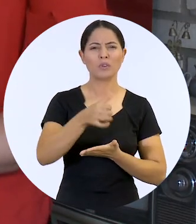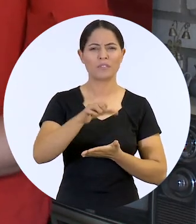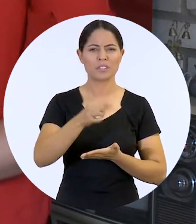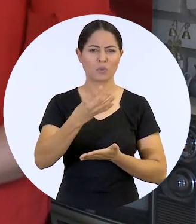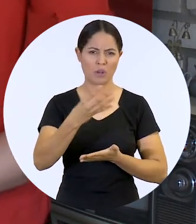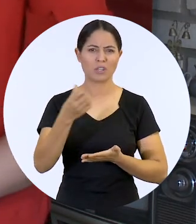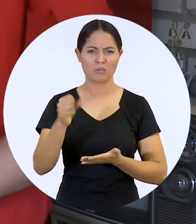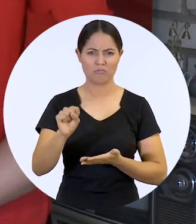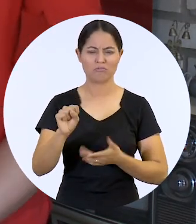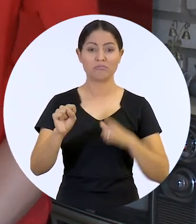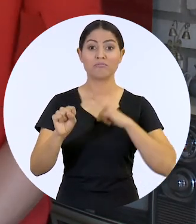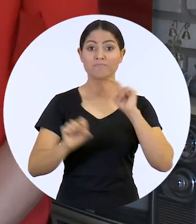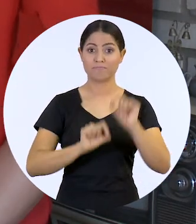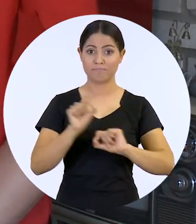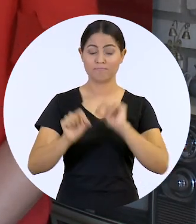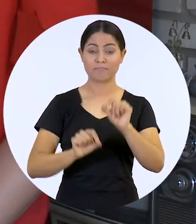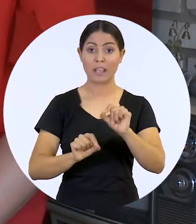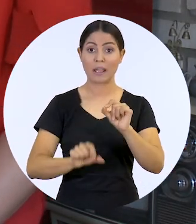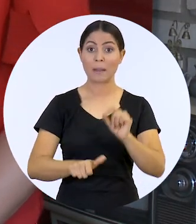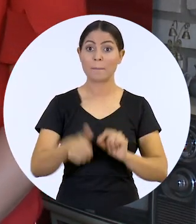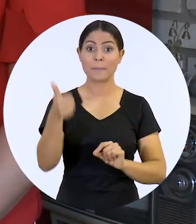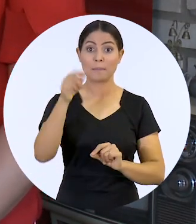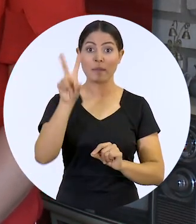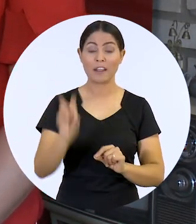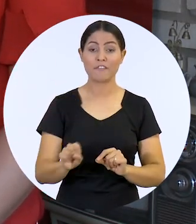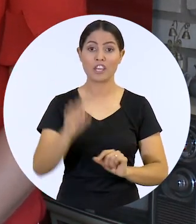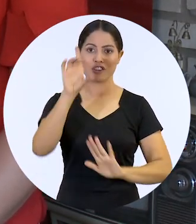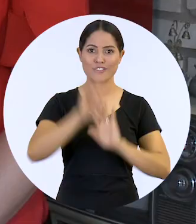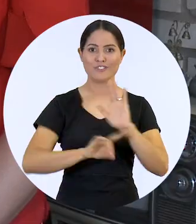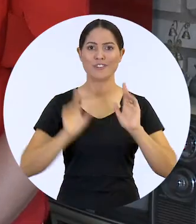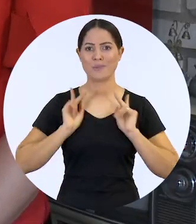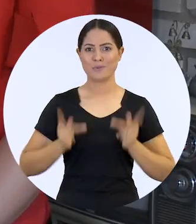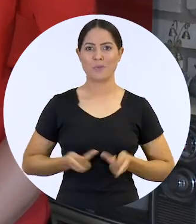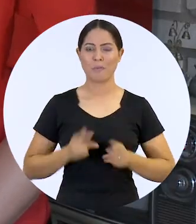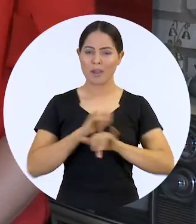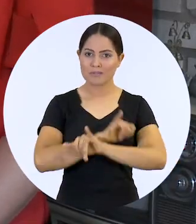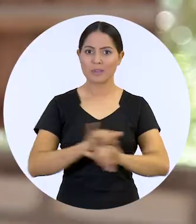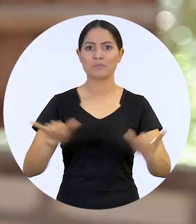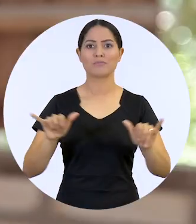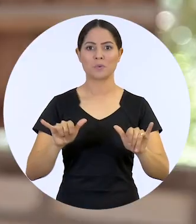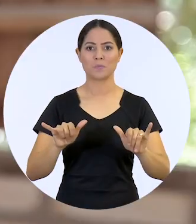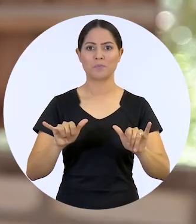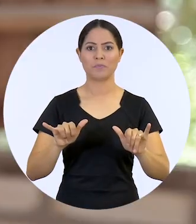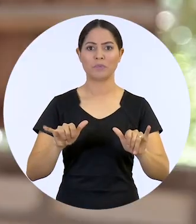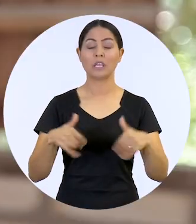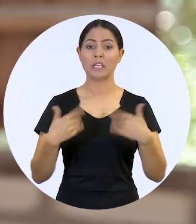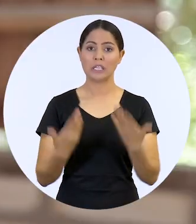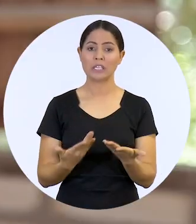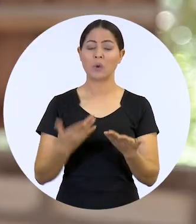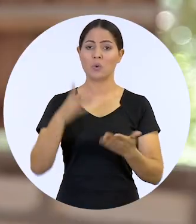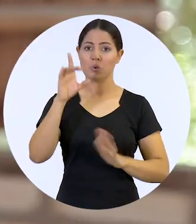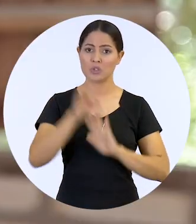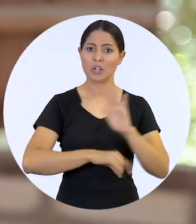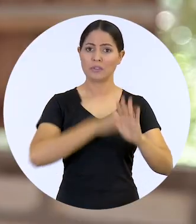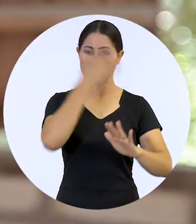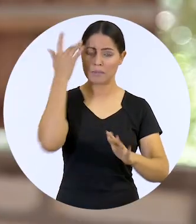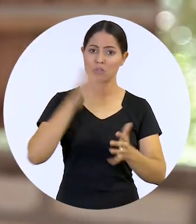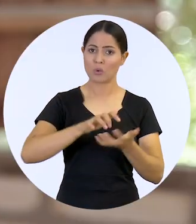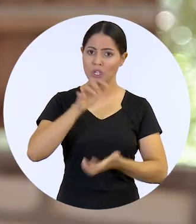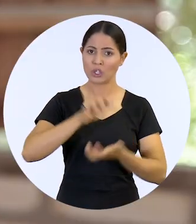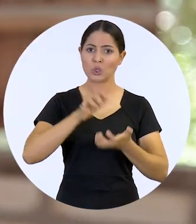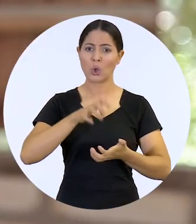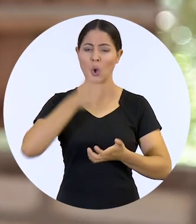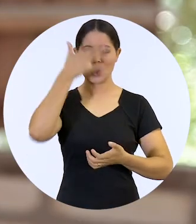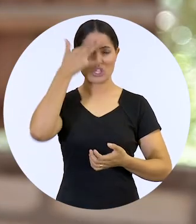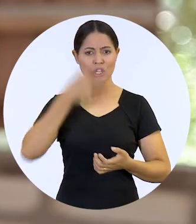1948, quando se teve pela primeira vez a questão dos direitos humanos. Com base nisso, a dignidade humana, o direito da pessoa envelhecer